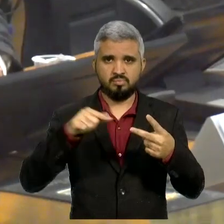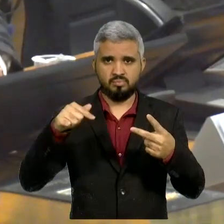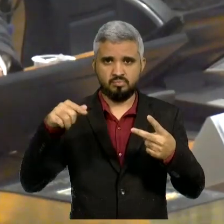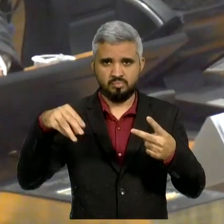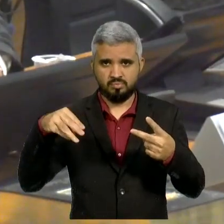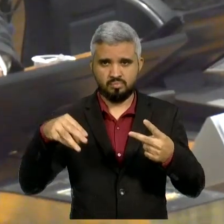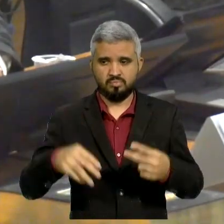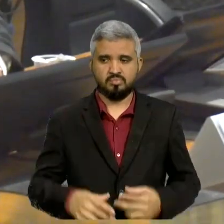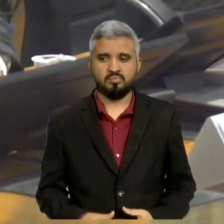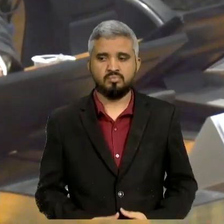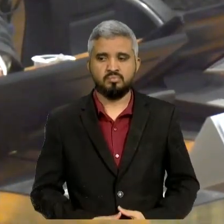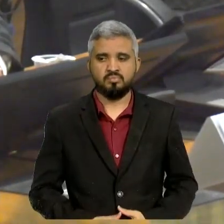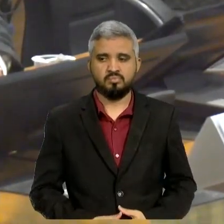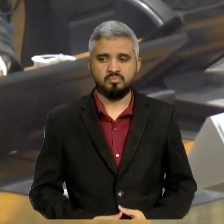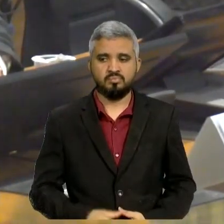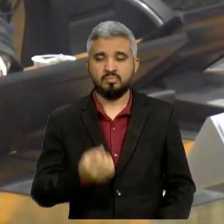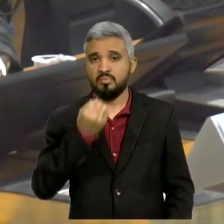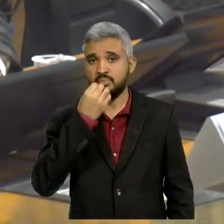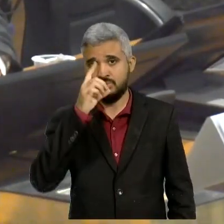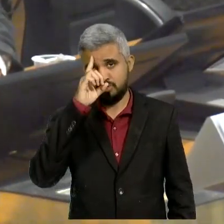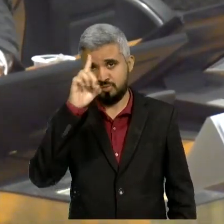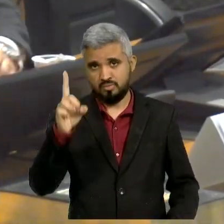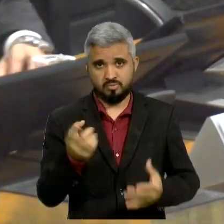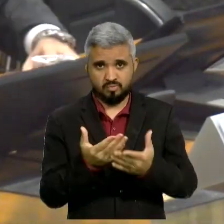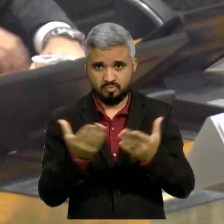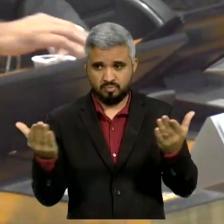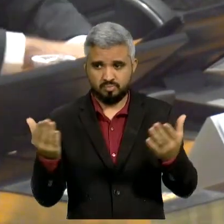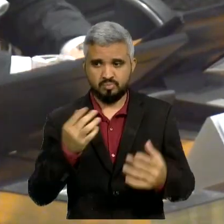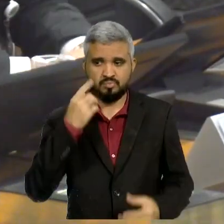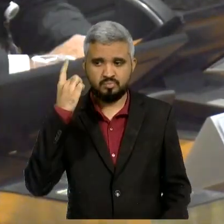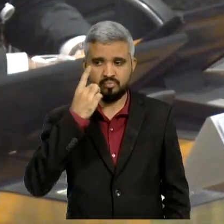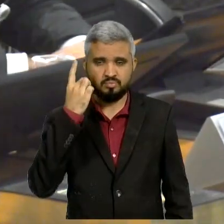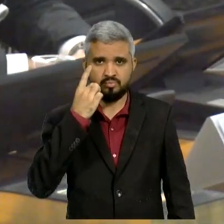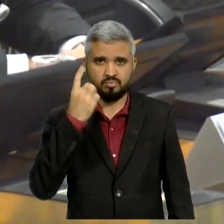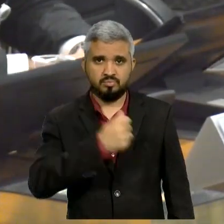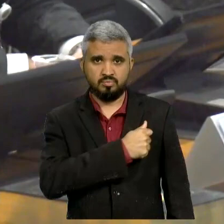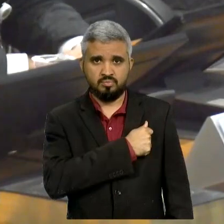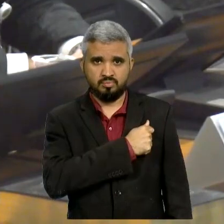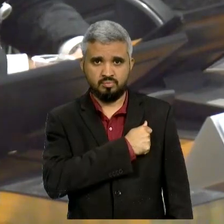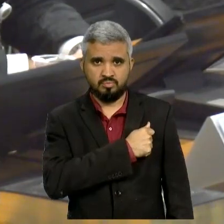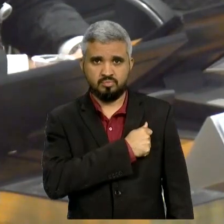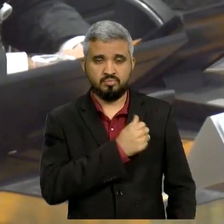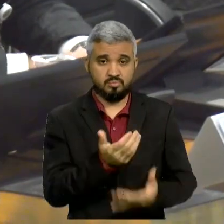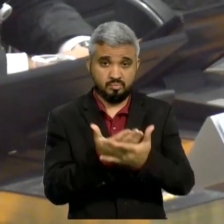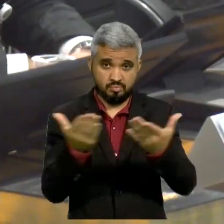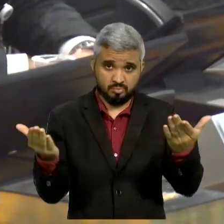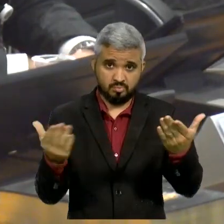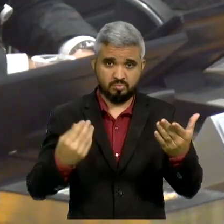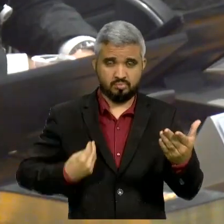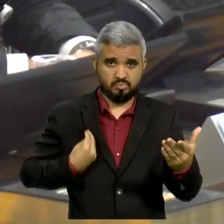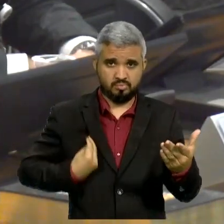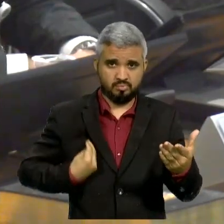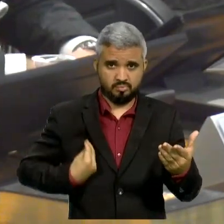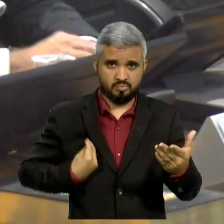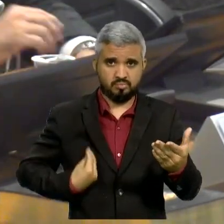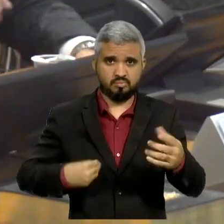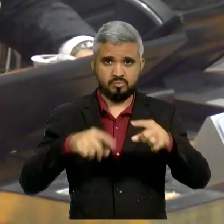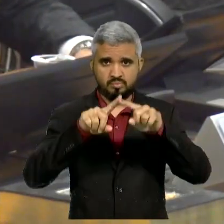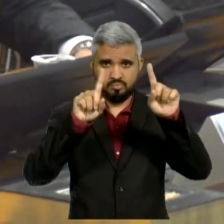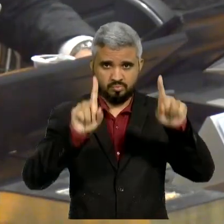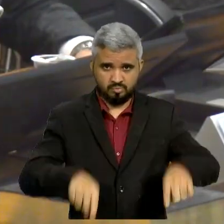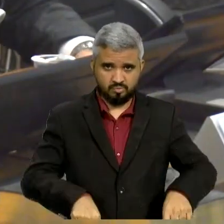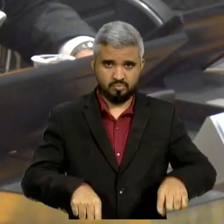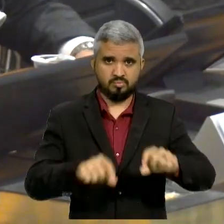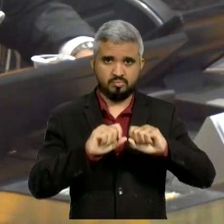Bom dia a todos senhor presidente Deputado Antônio Pereira deputados presentes a todos os servidores dessa casa a